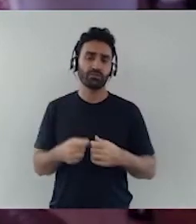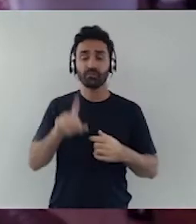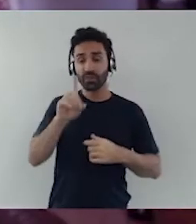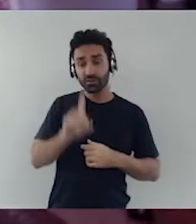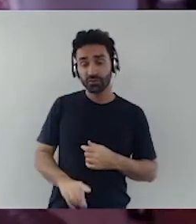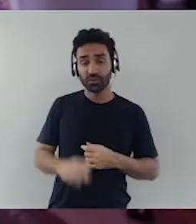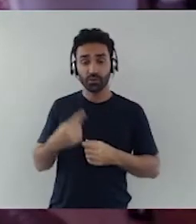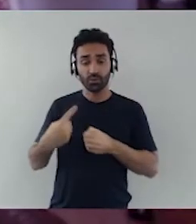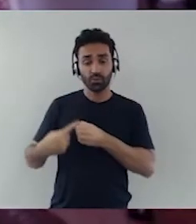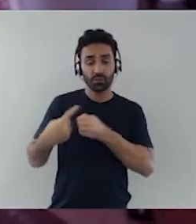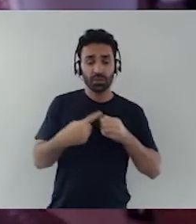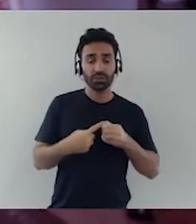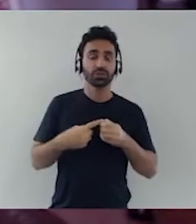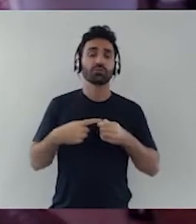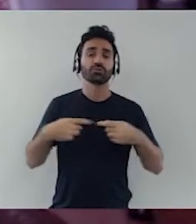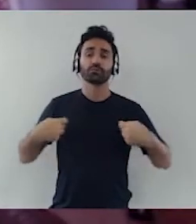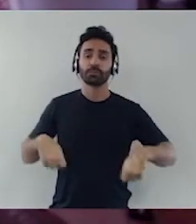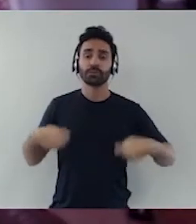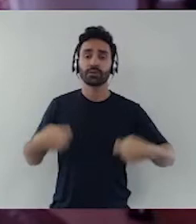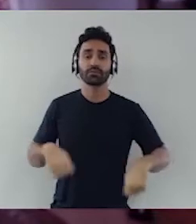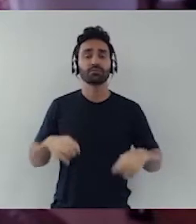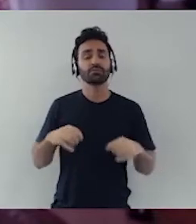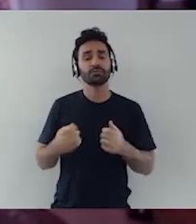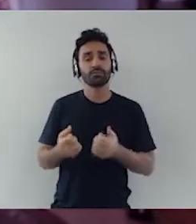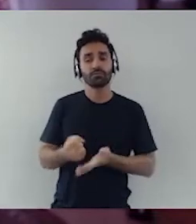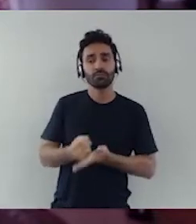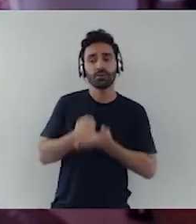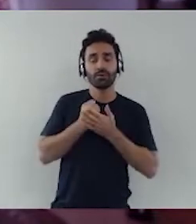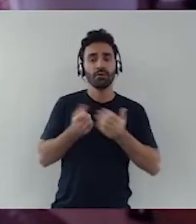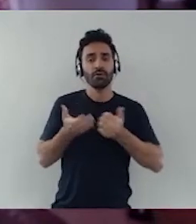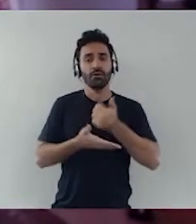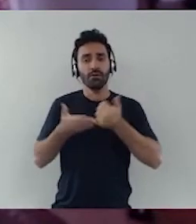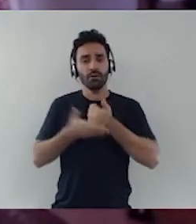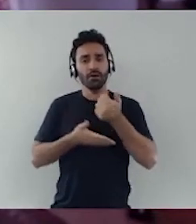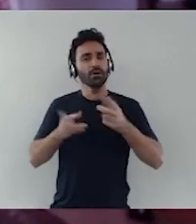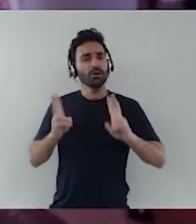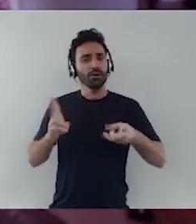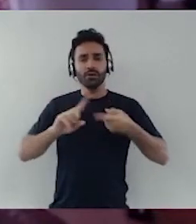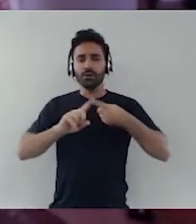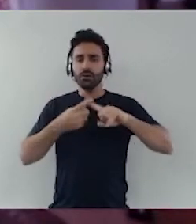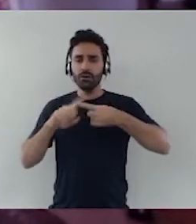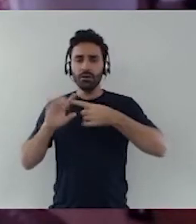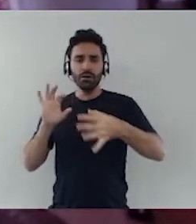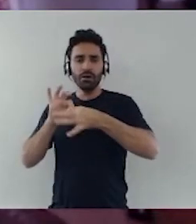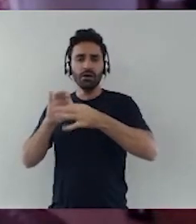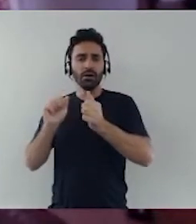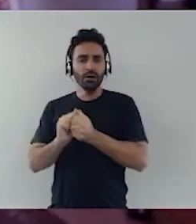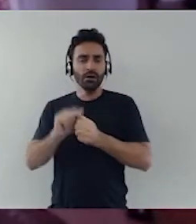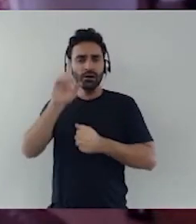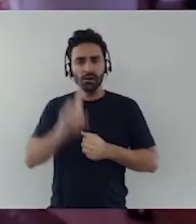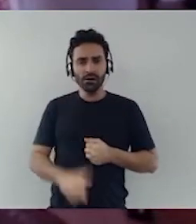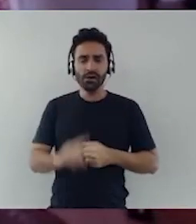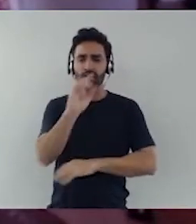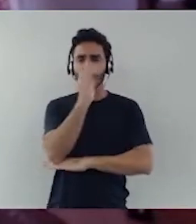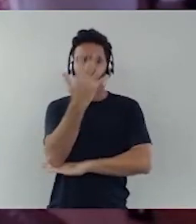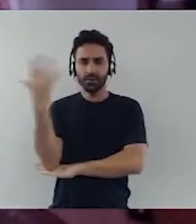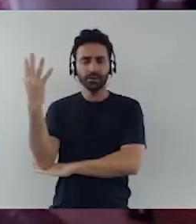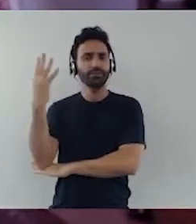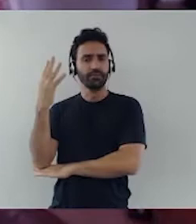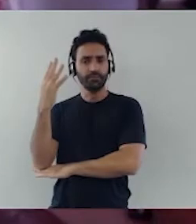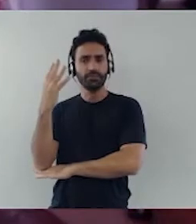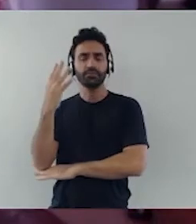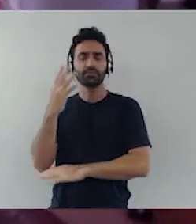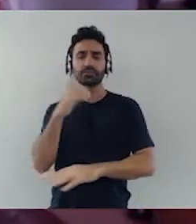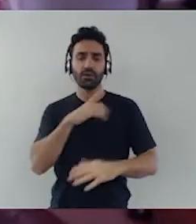urbanístico ele deve oferecer esse balizamento, sempre de maneira articulada com o direito ambiental, superando